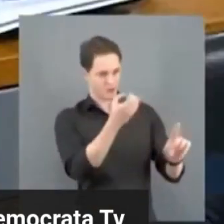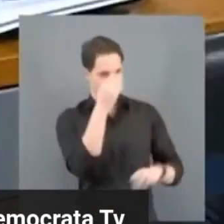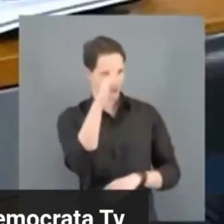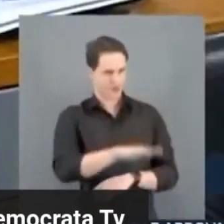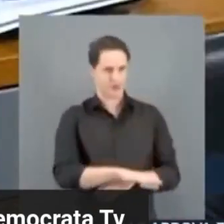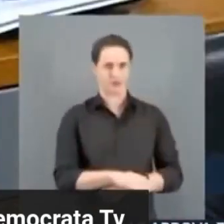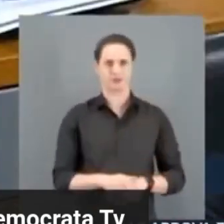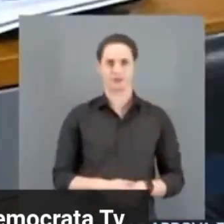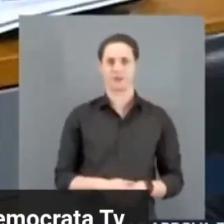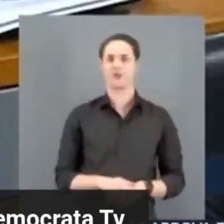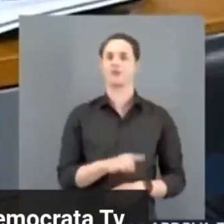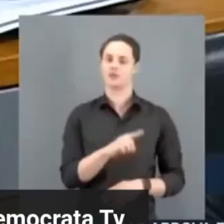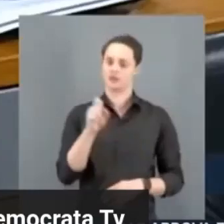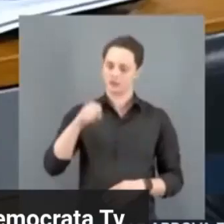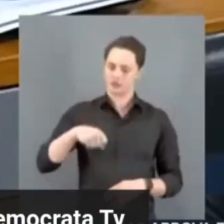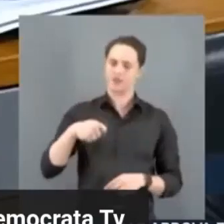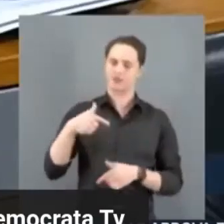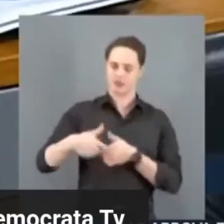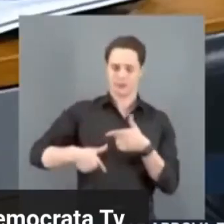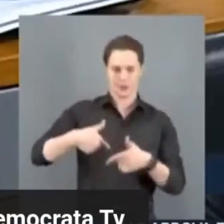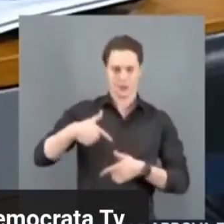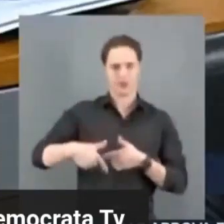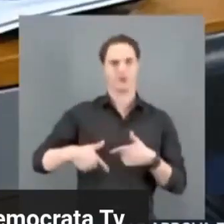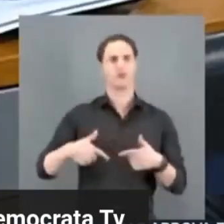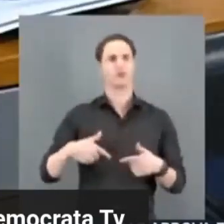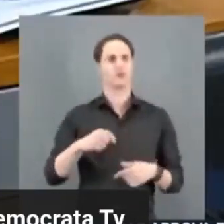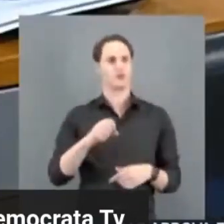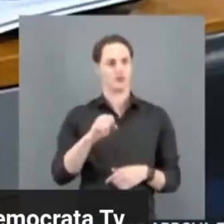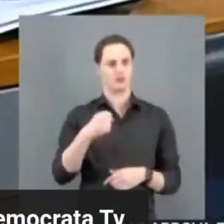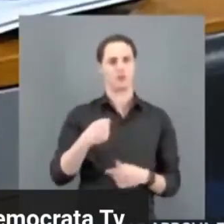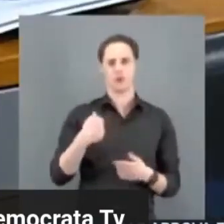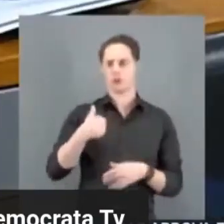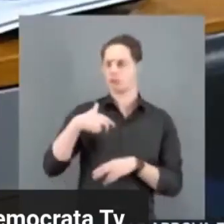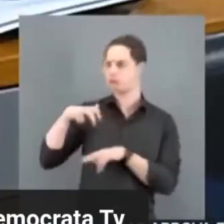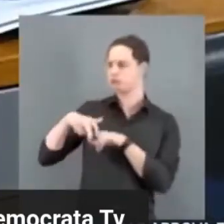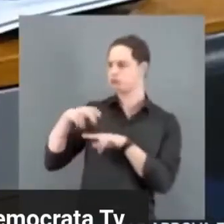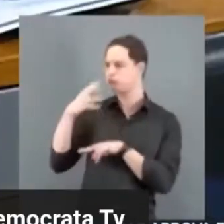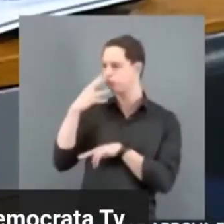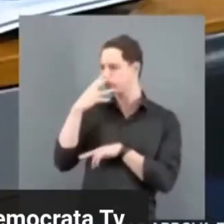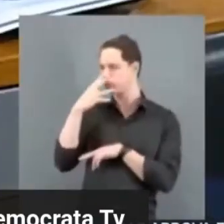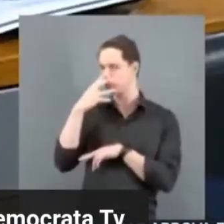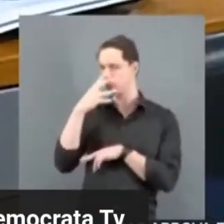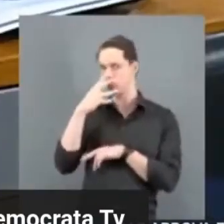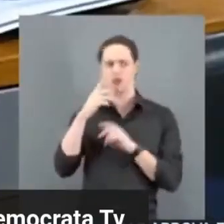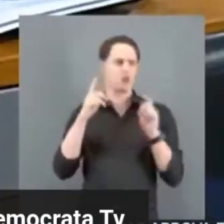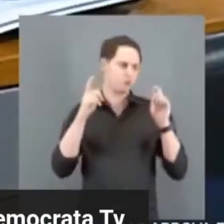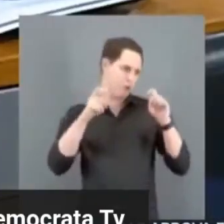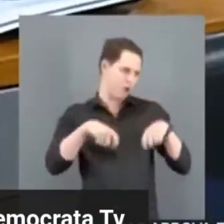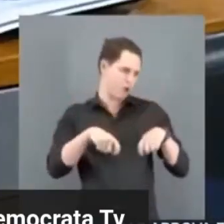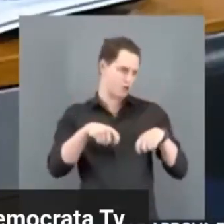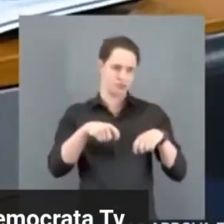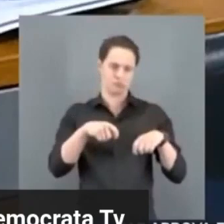está trabalhando, sim, está trabalhando. Eu estava ouvindo tudo daqui. É possível trabalhar